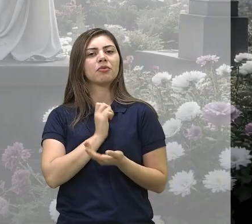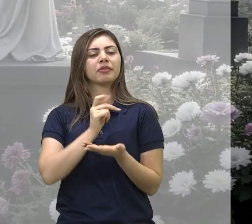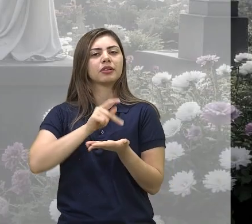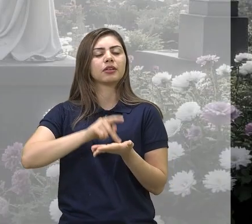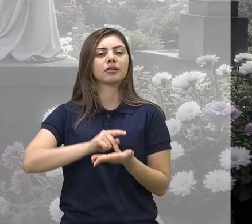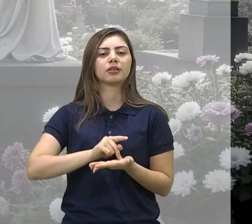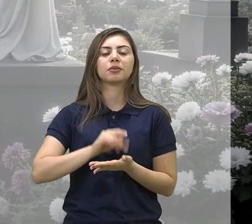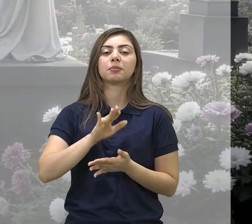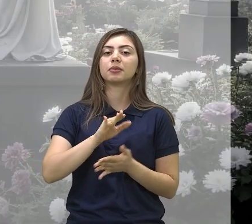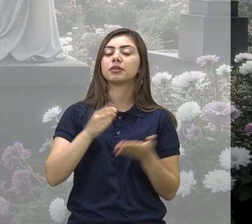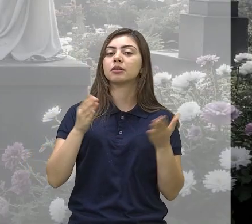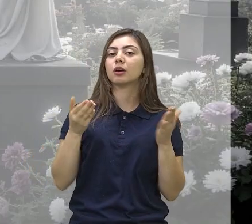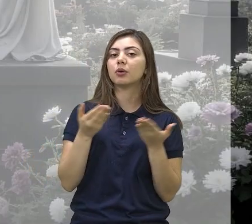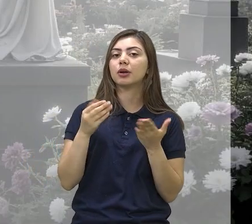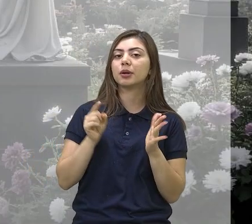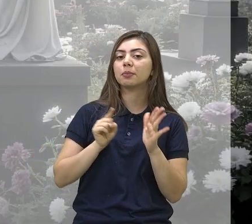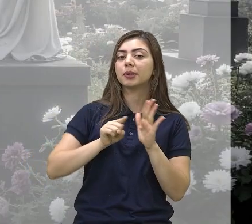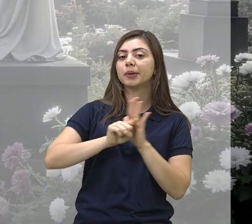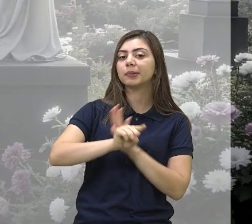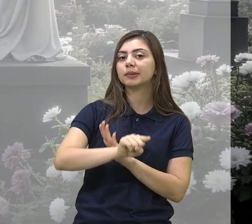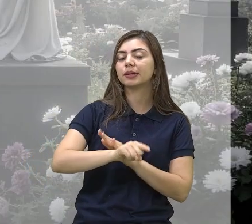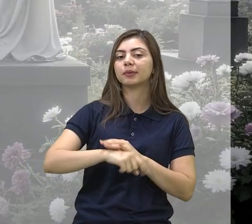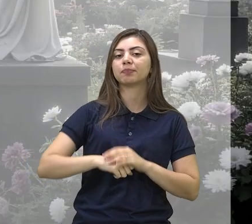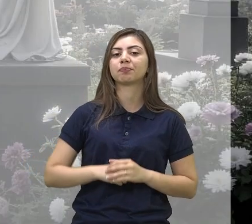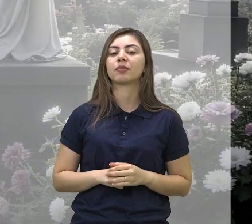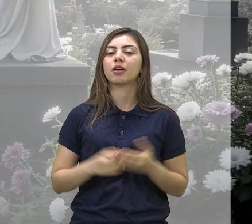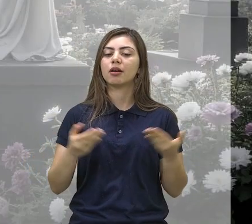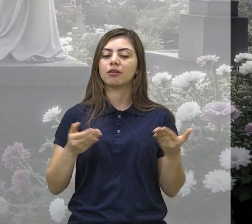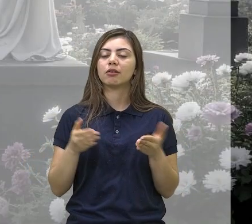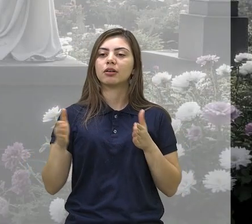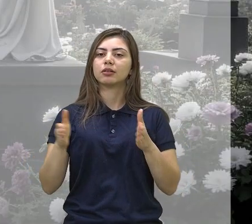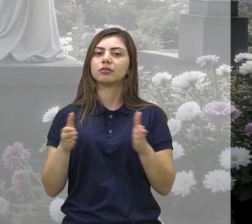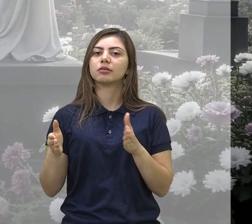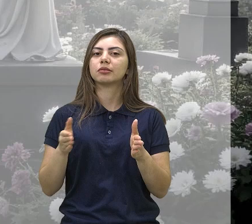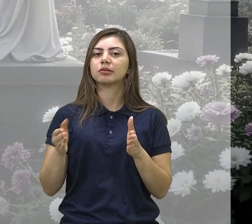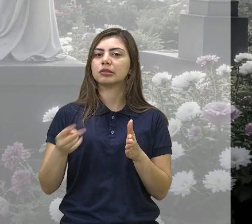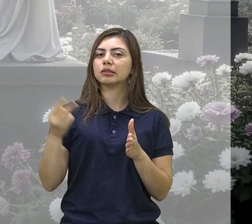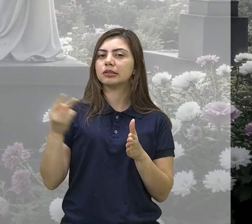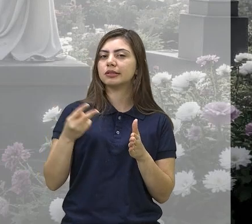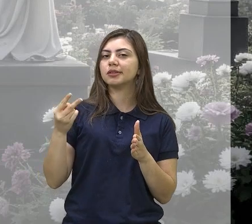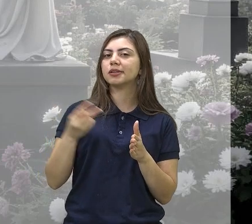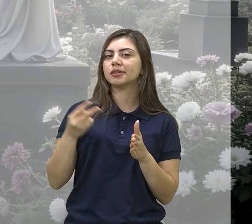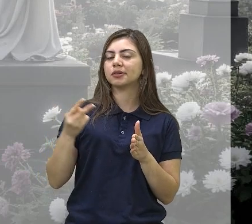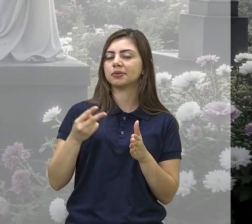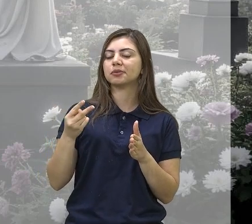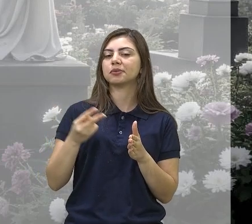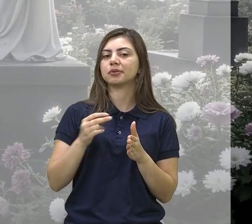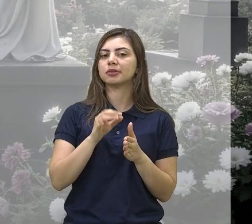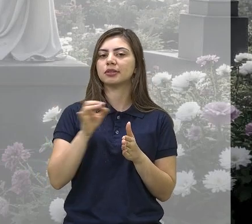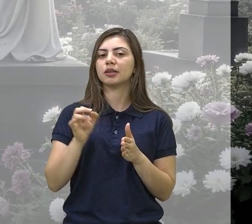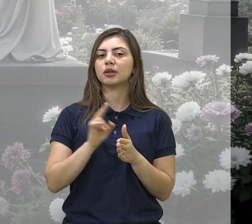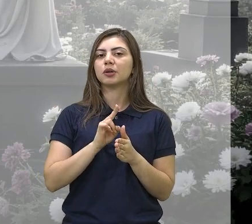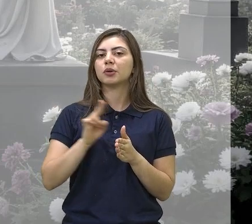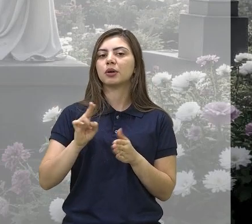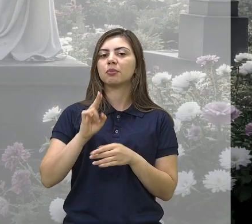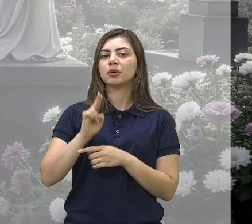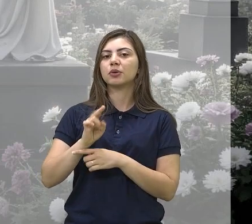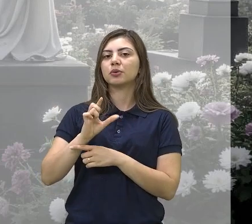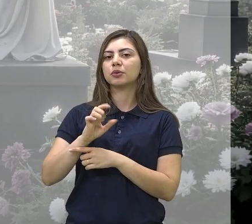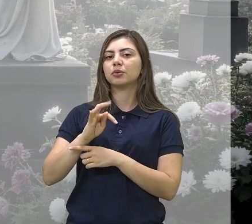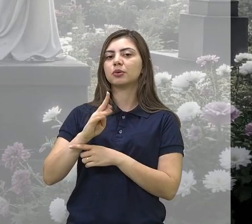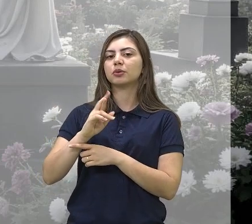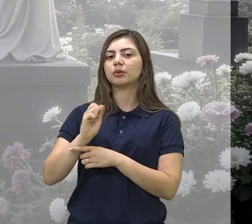eu quero perguntar para vocês, né, a gente está falando dessa segunda geração, que é conhecida como ultrarromântico, né? E